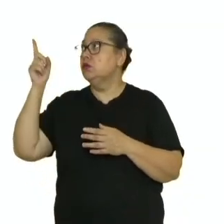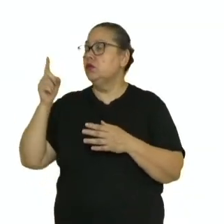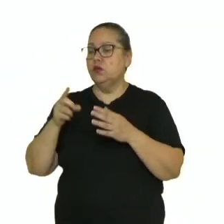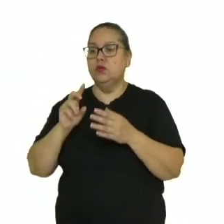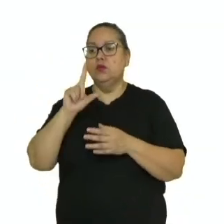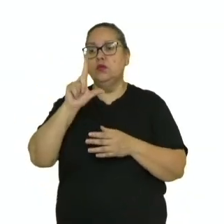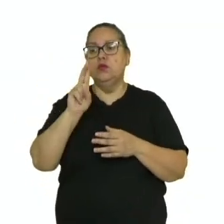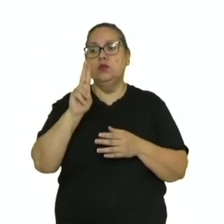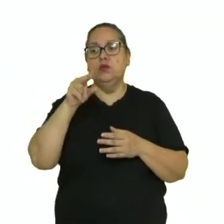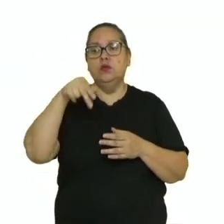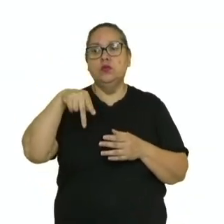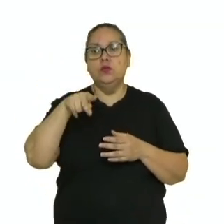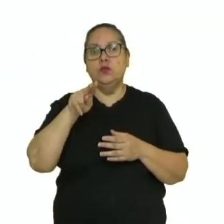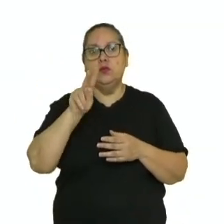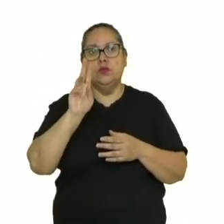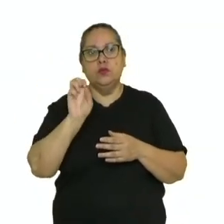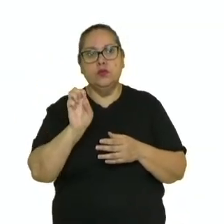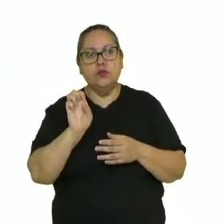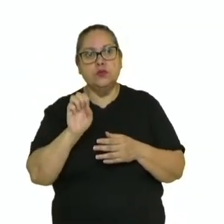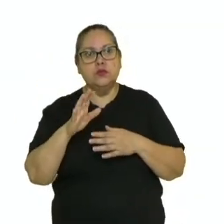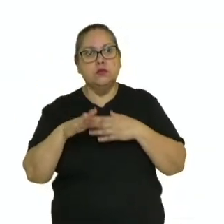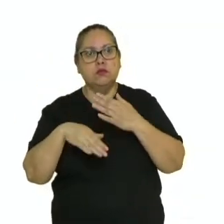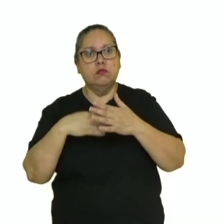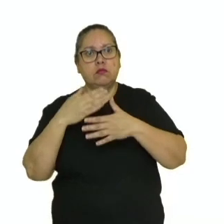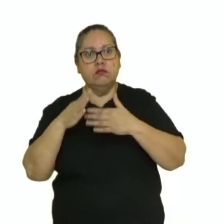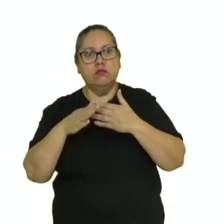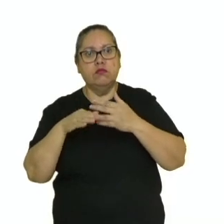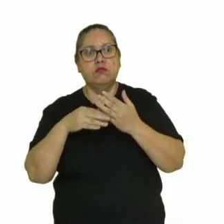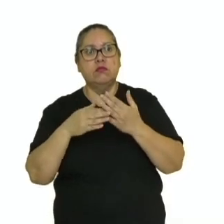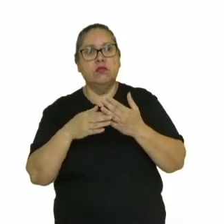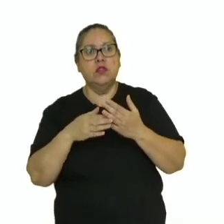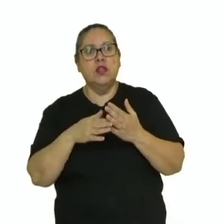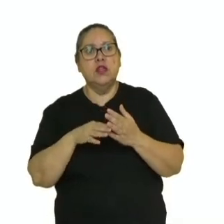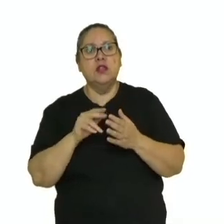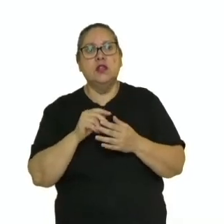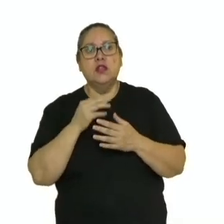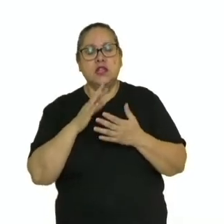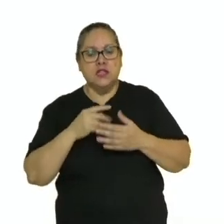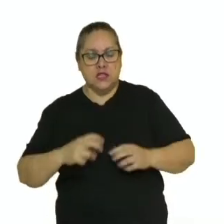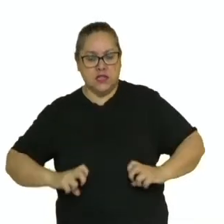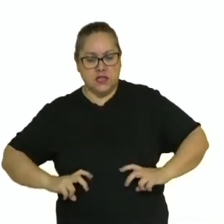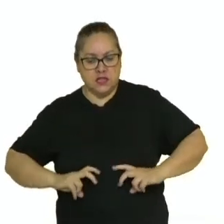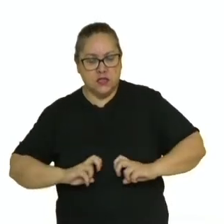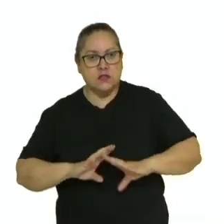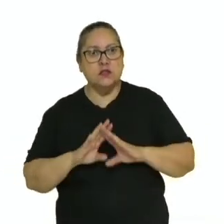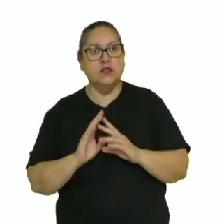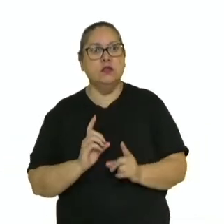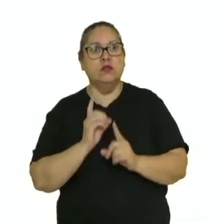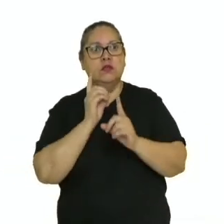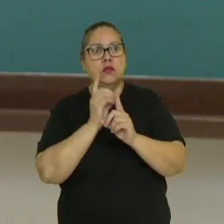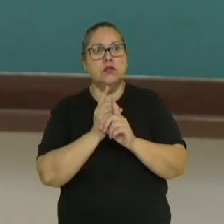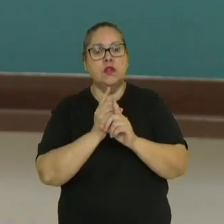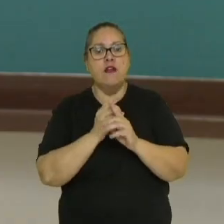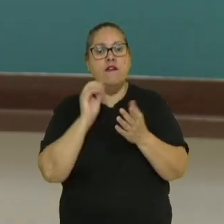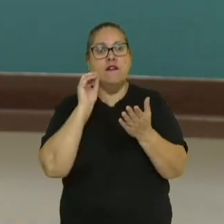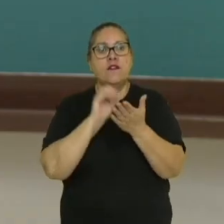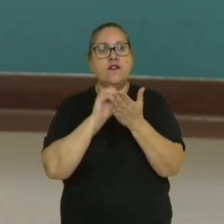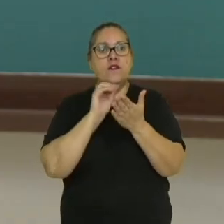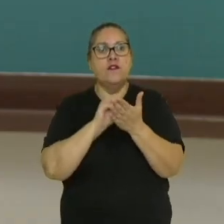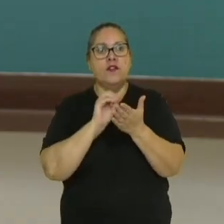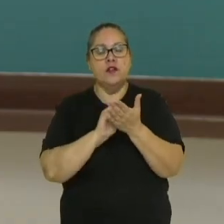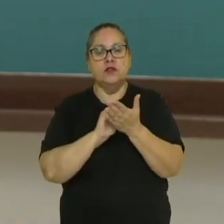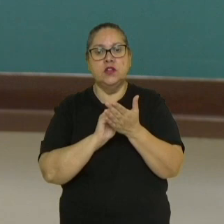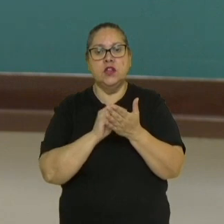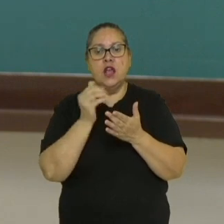eritematoso, algumas infecções viróticas prolongadas, do herpes vírus, por exemplo, e câncer, a gente encontra ausência de